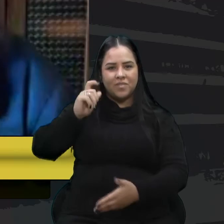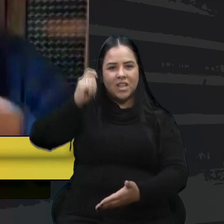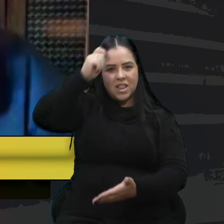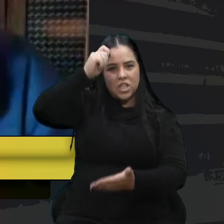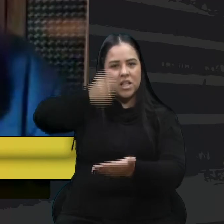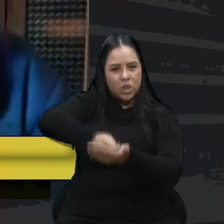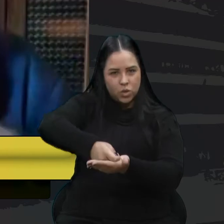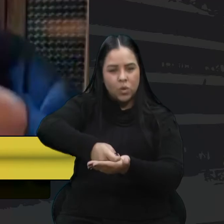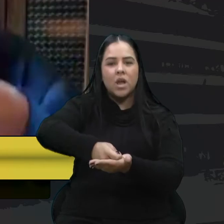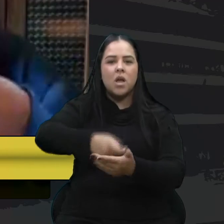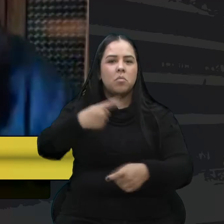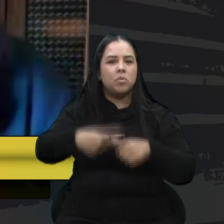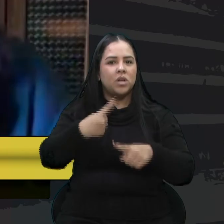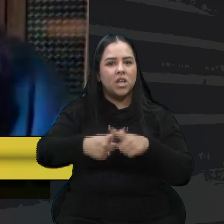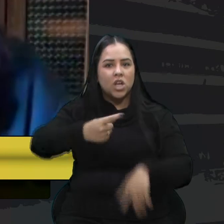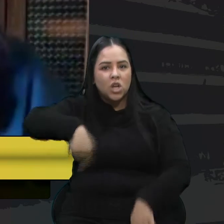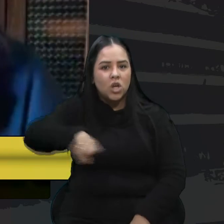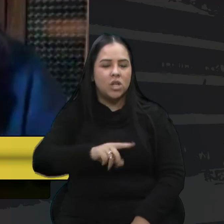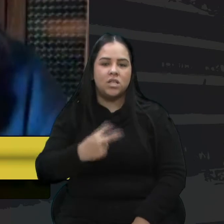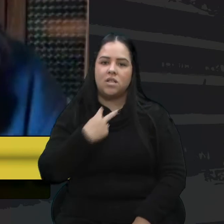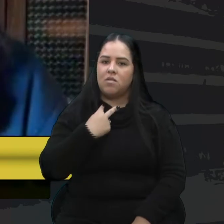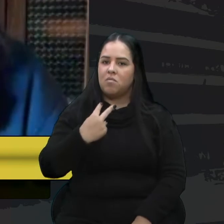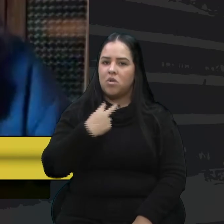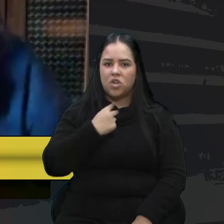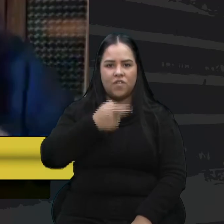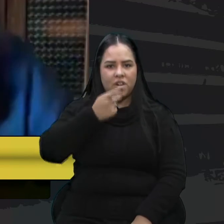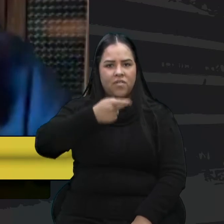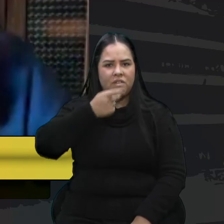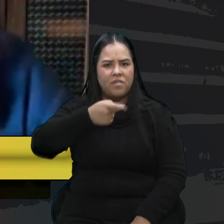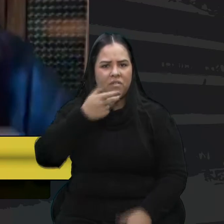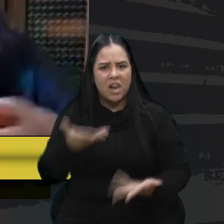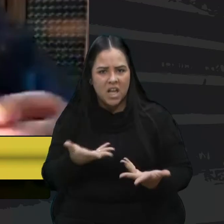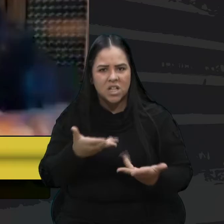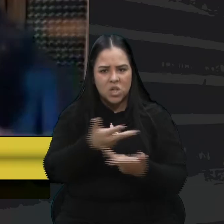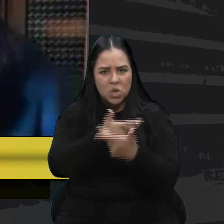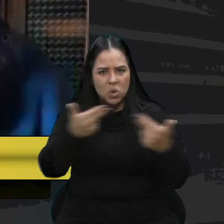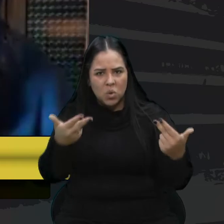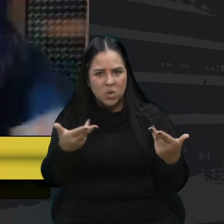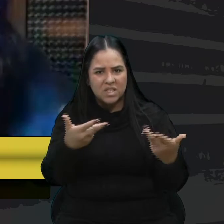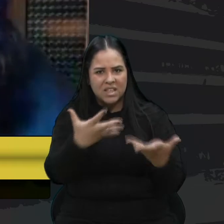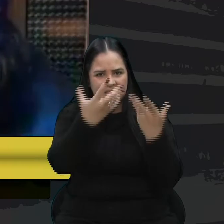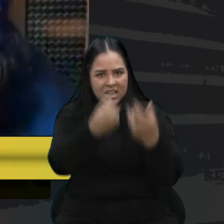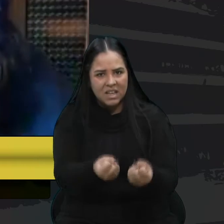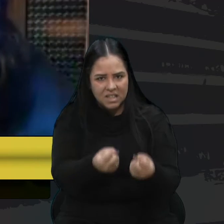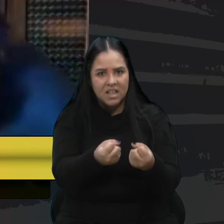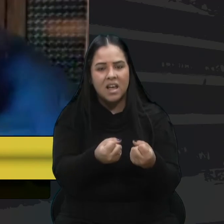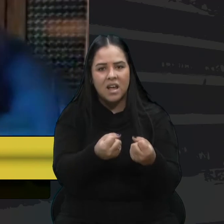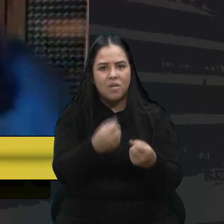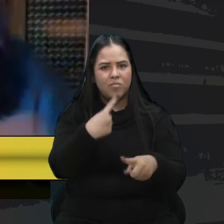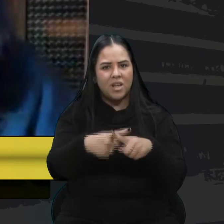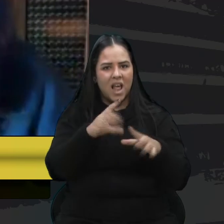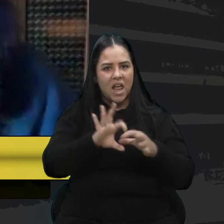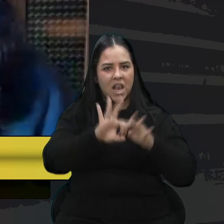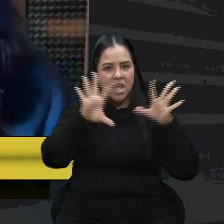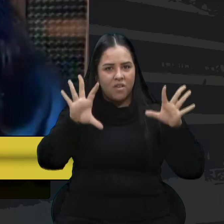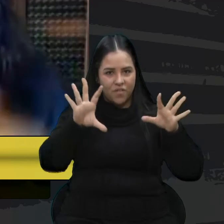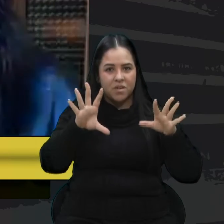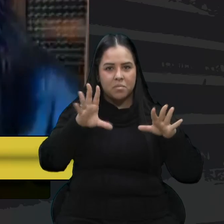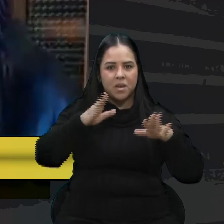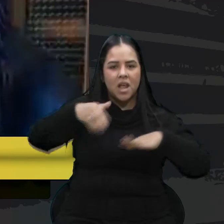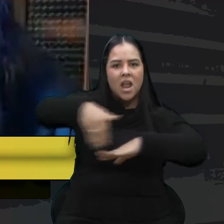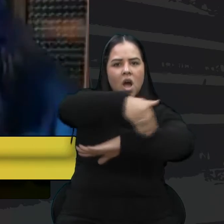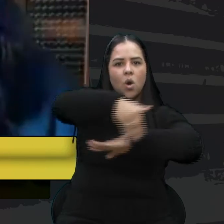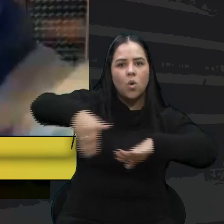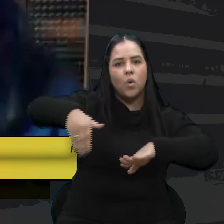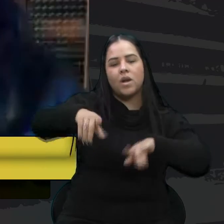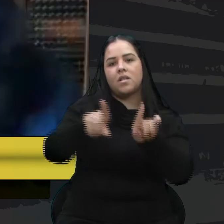não pode dar mais eco para essas falas que atacam a liberdade que diziam aqui, que saíram para as ruas para defender, e a independência